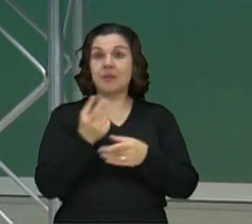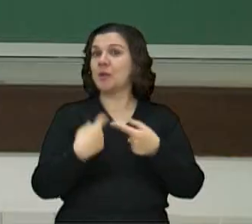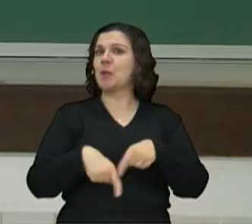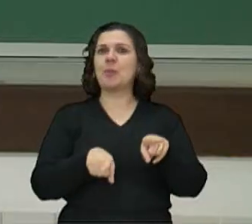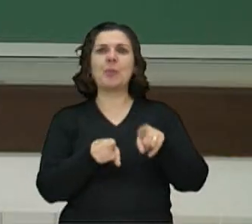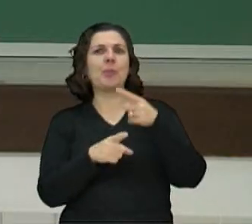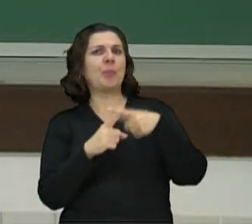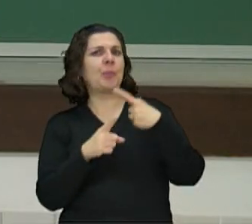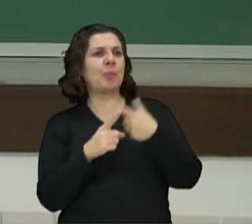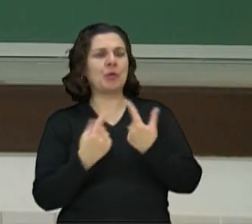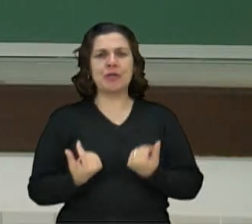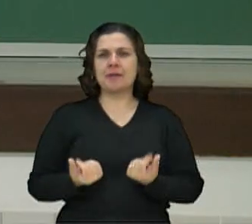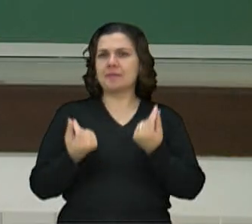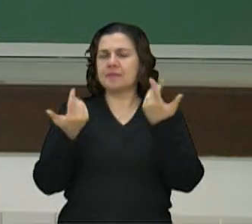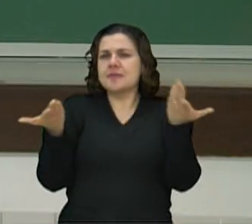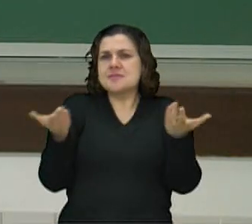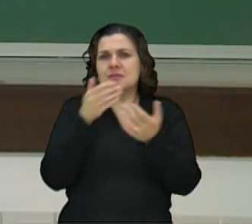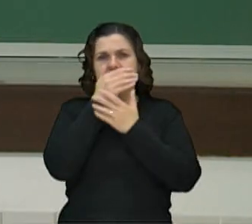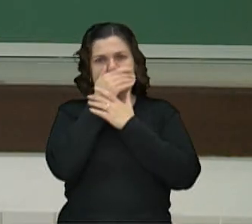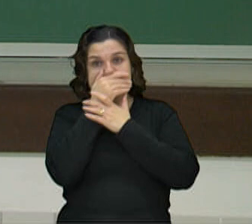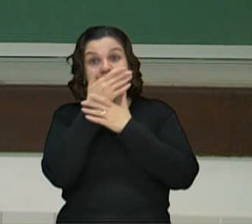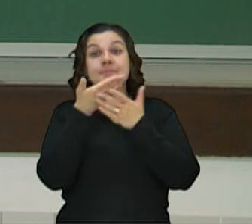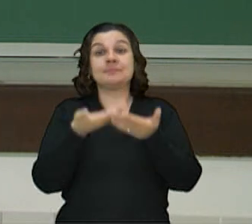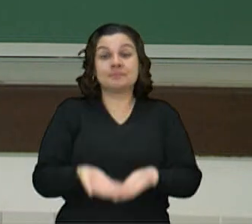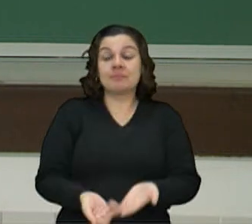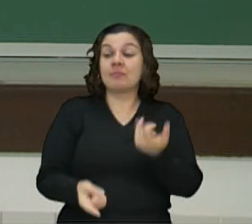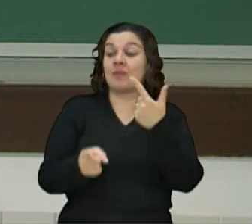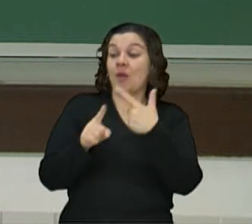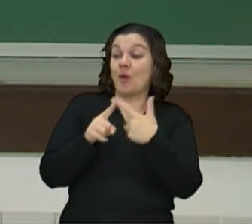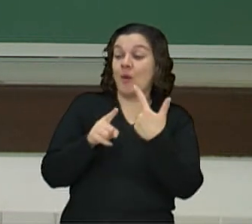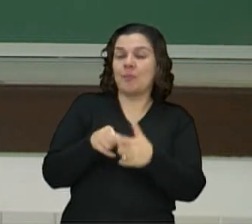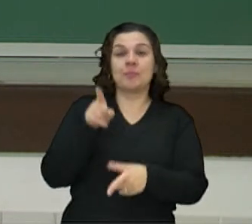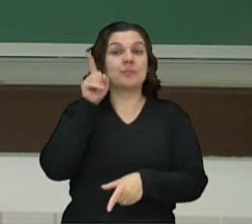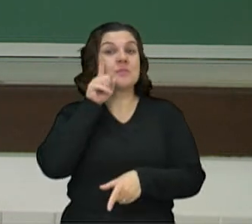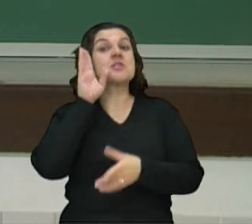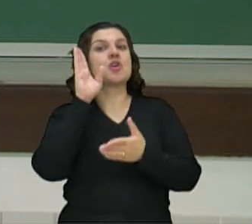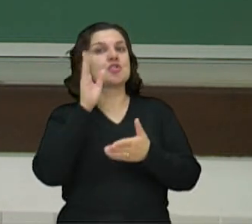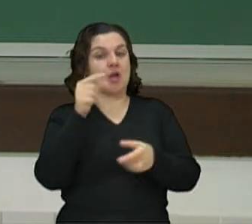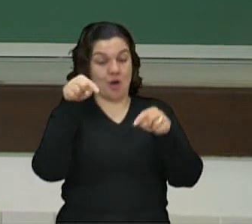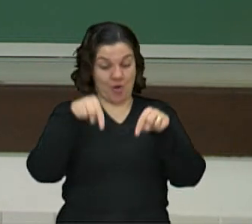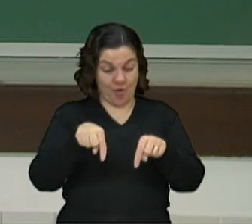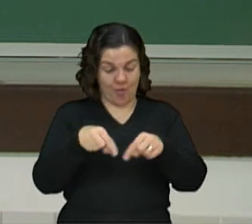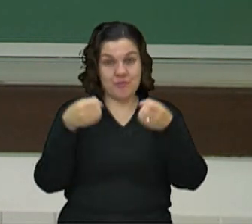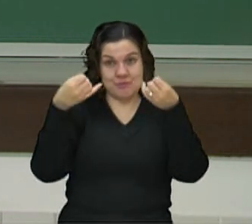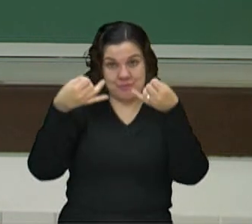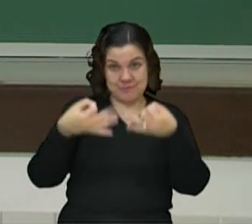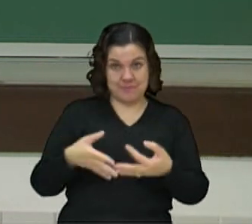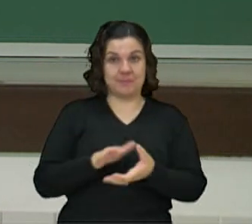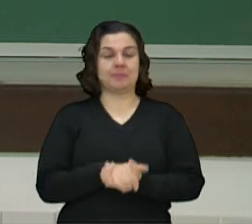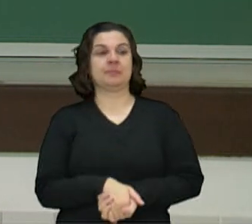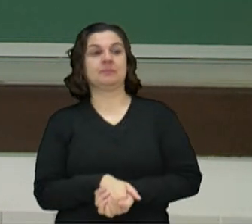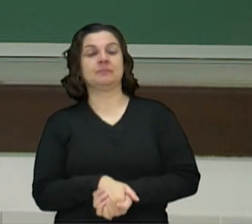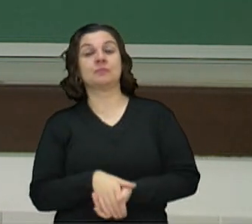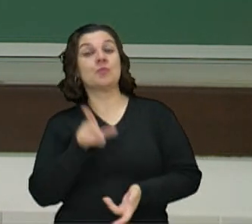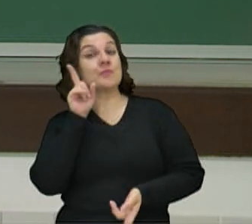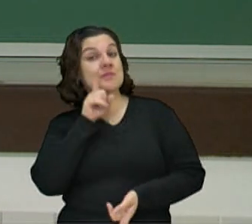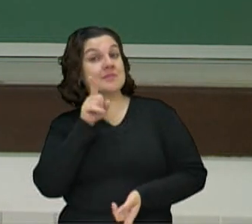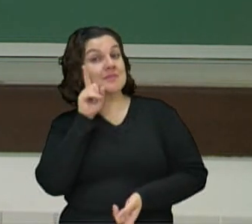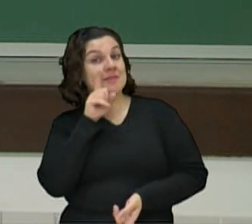que enriquecidos? Porque os Estados Unidos, a gente falou na aula de hoje, lembra?